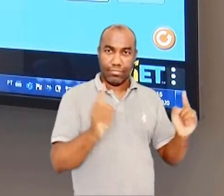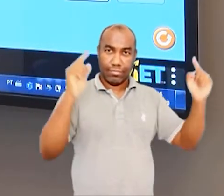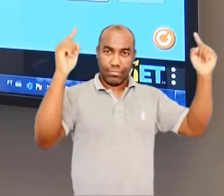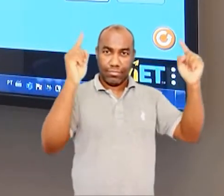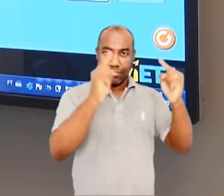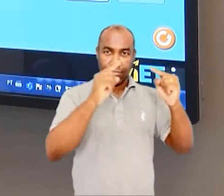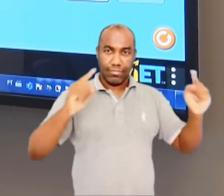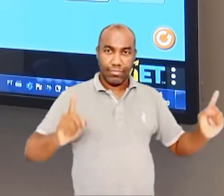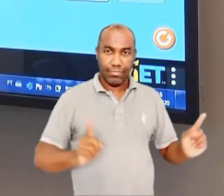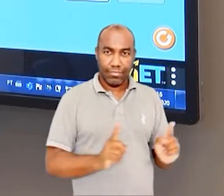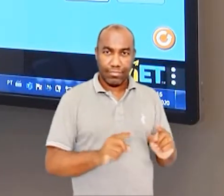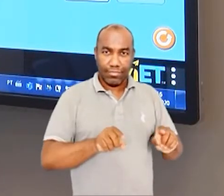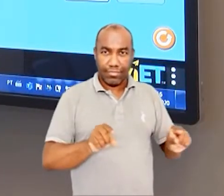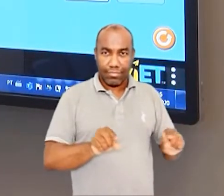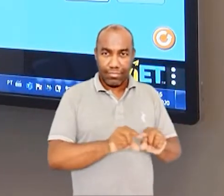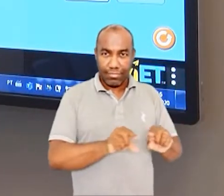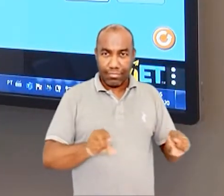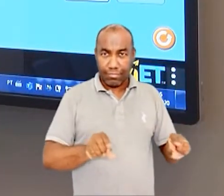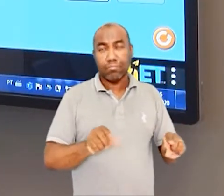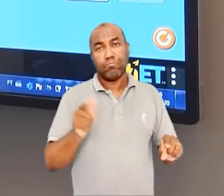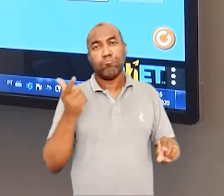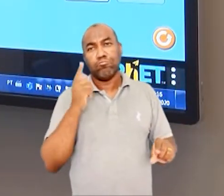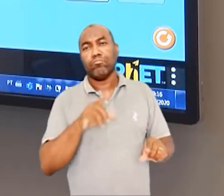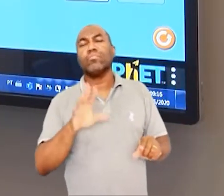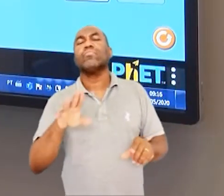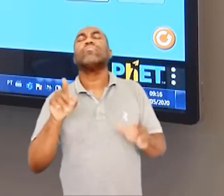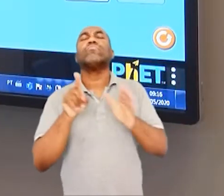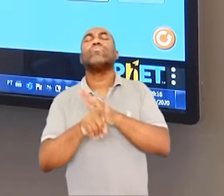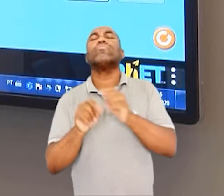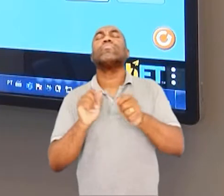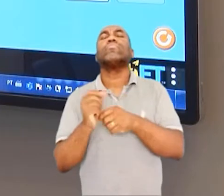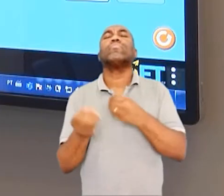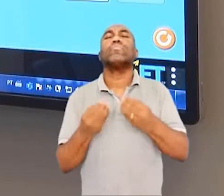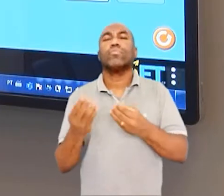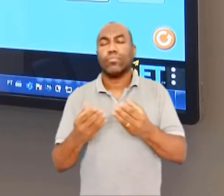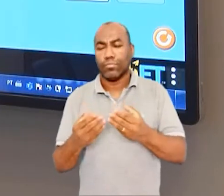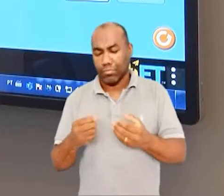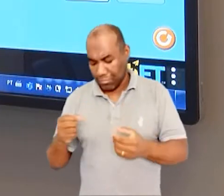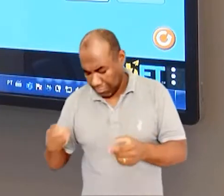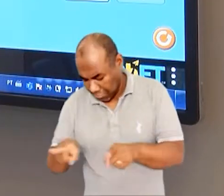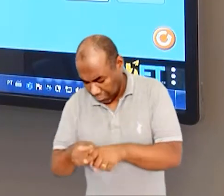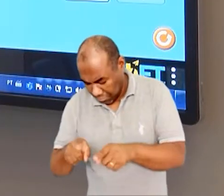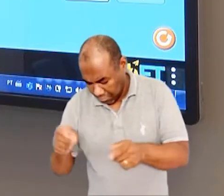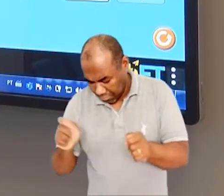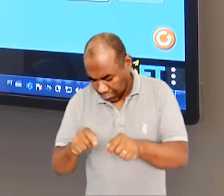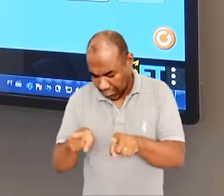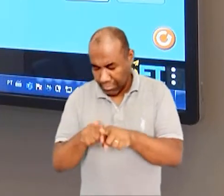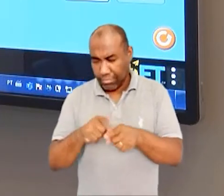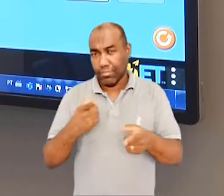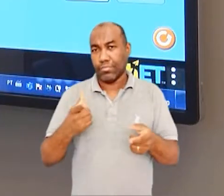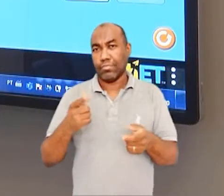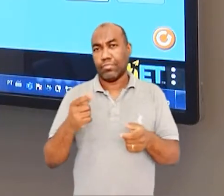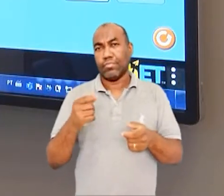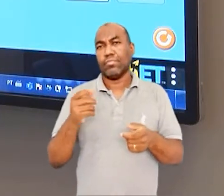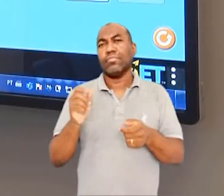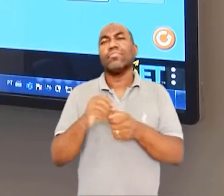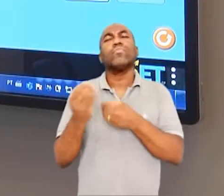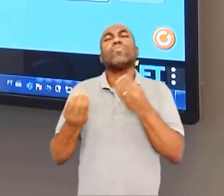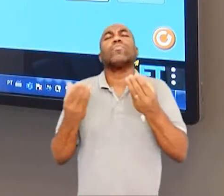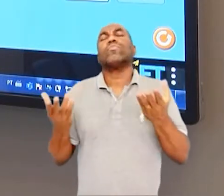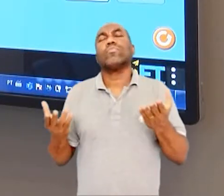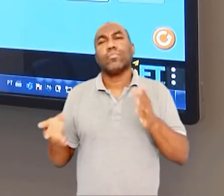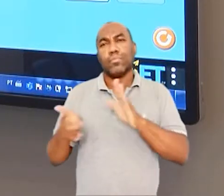uma segunda pergunta: o que eu poderei fazer com esse circuito que tem um resistor, caso eu